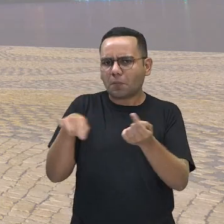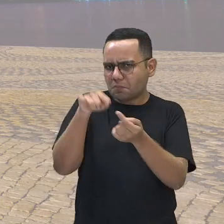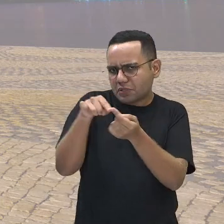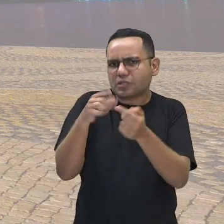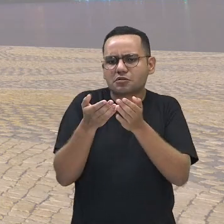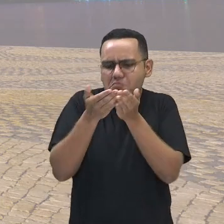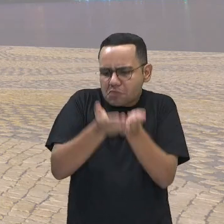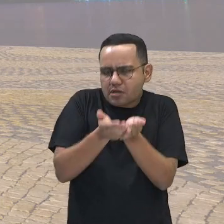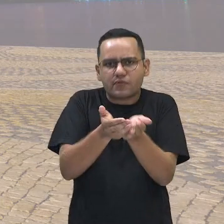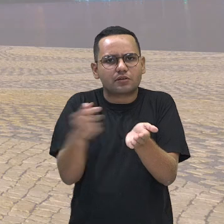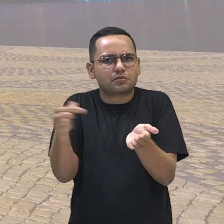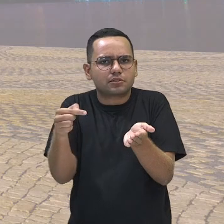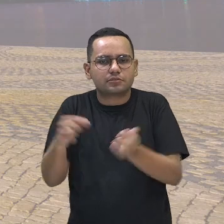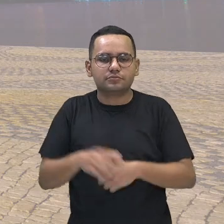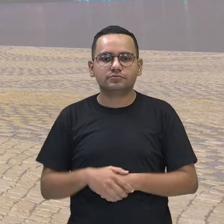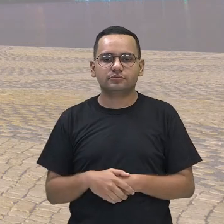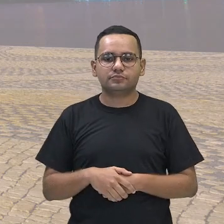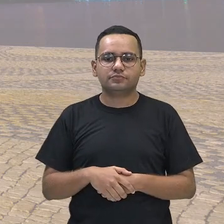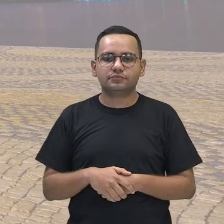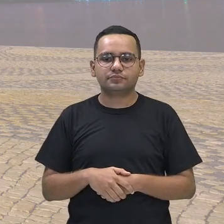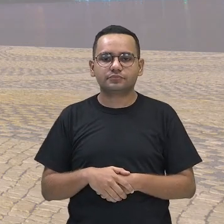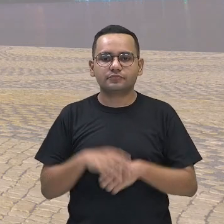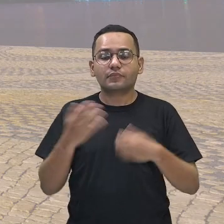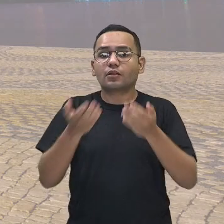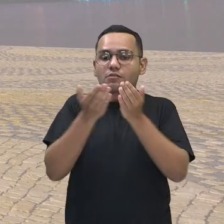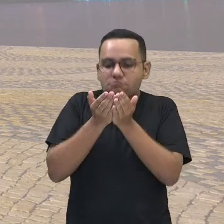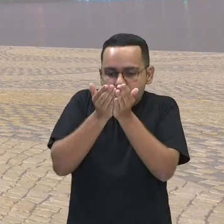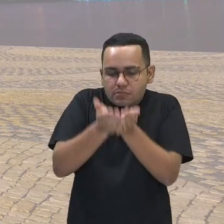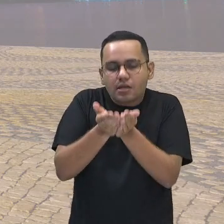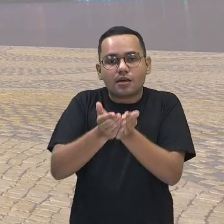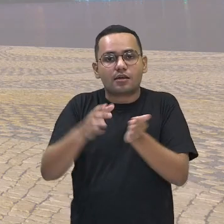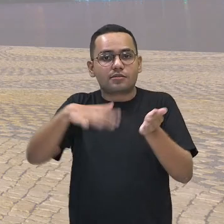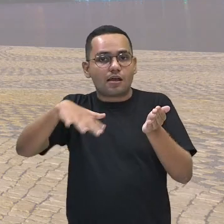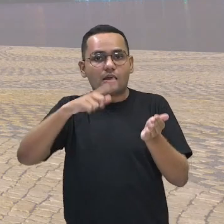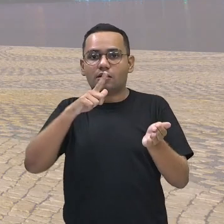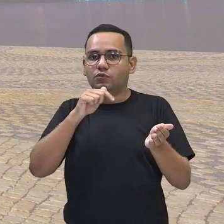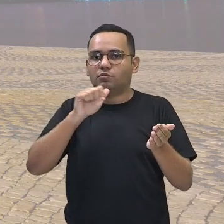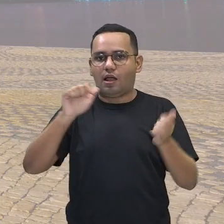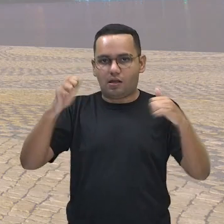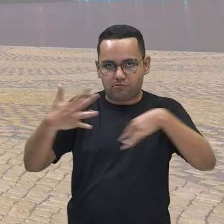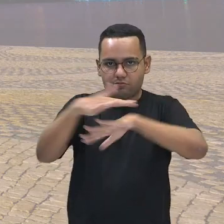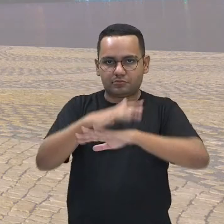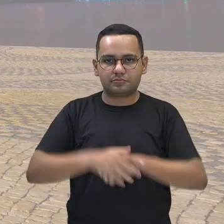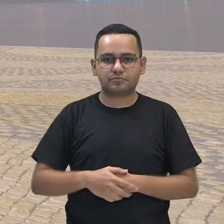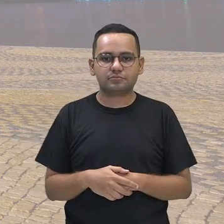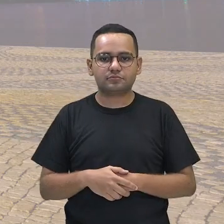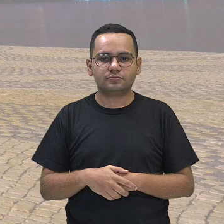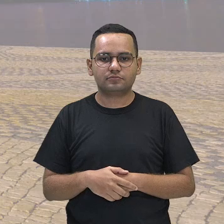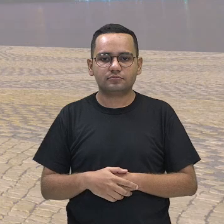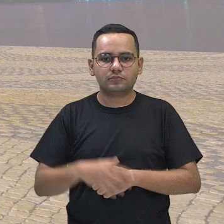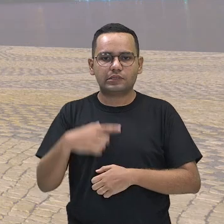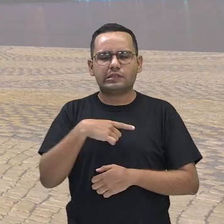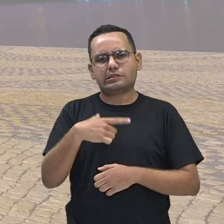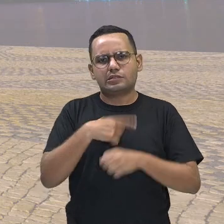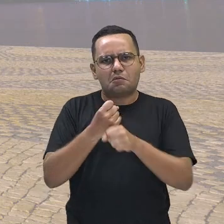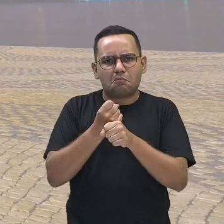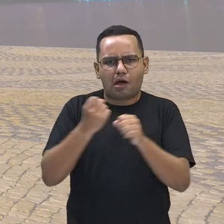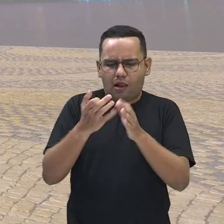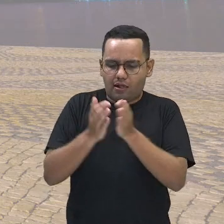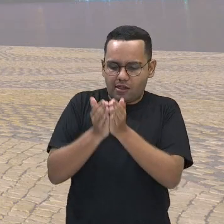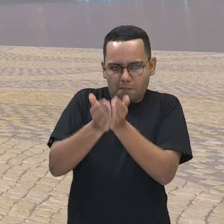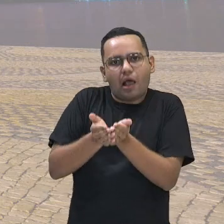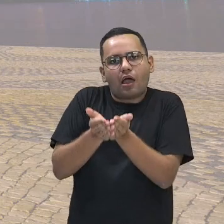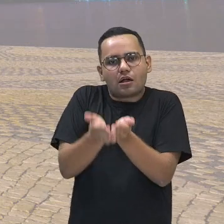de navegação e exploração do Oceano Atlântico. Começaram ali a surgir grandes embarcações com o objetivo